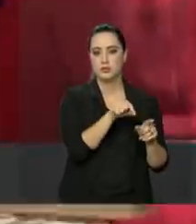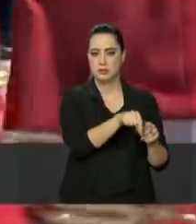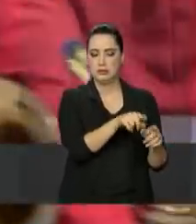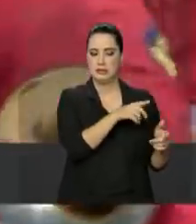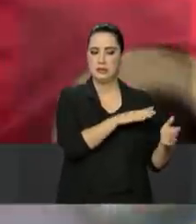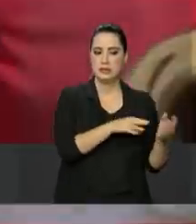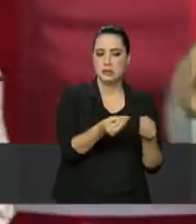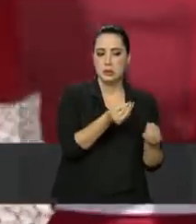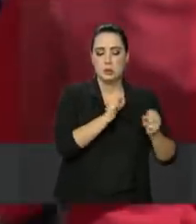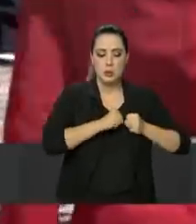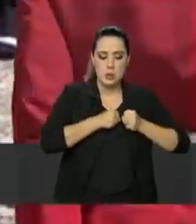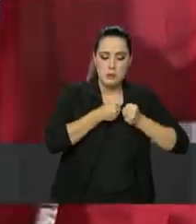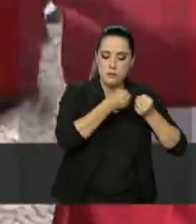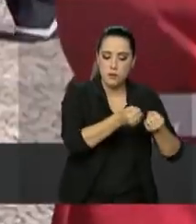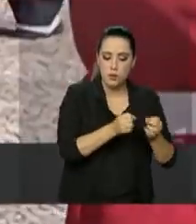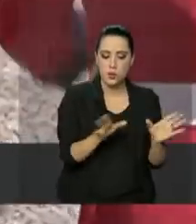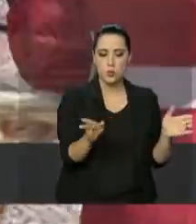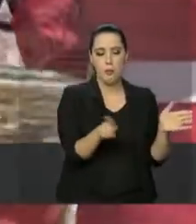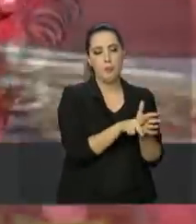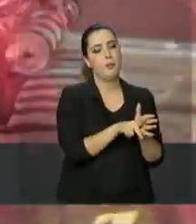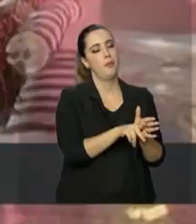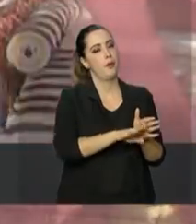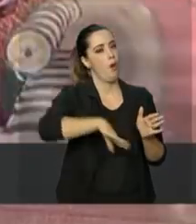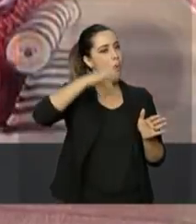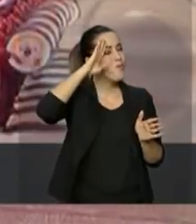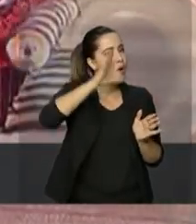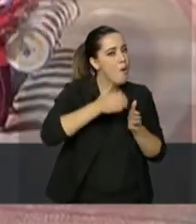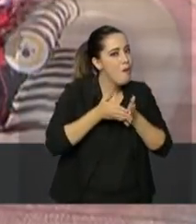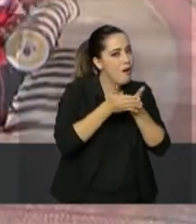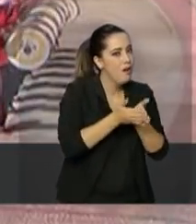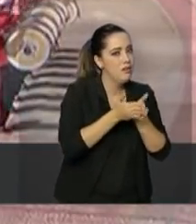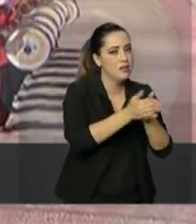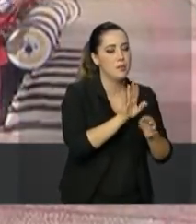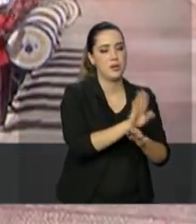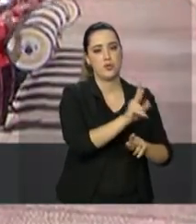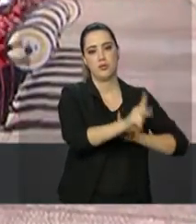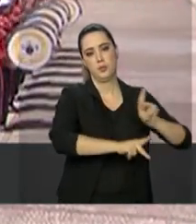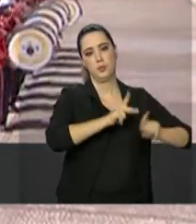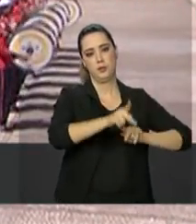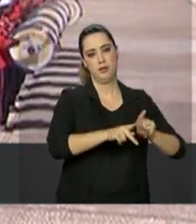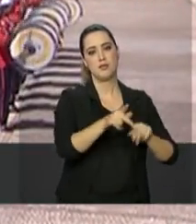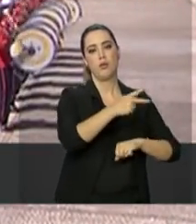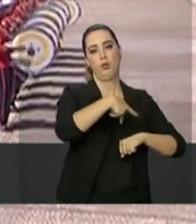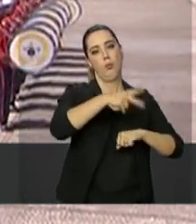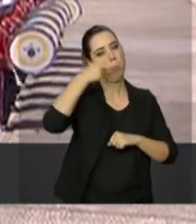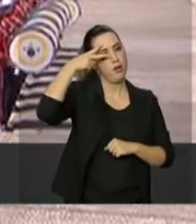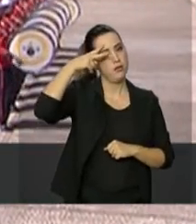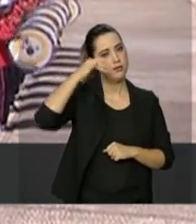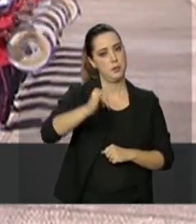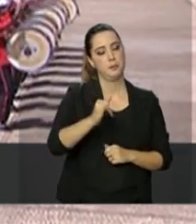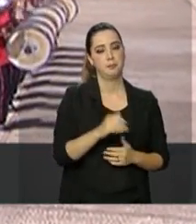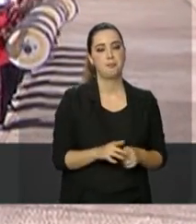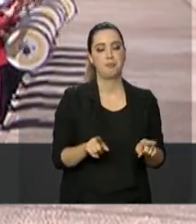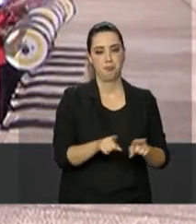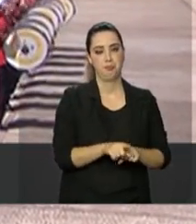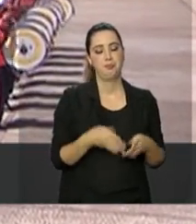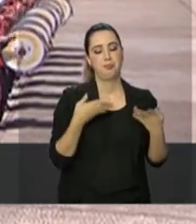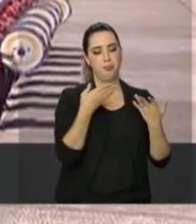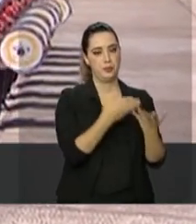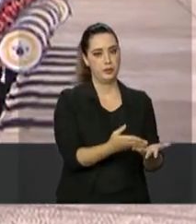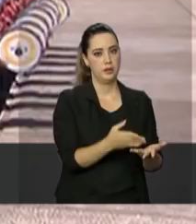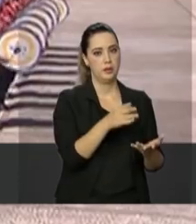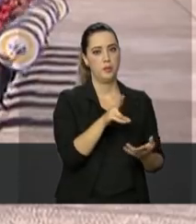ter um esforço maior da Marinha para dar apoio à população do Haiti. Além disso, temos a participação da Marinha